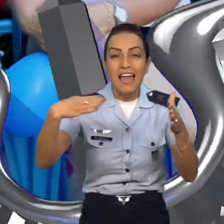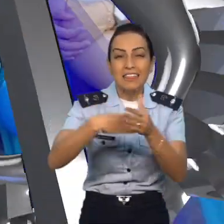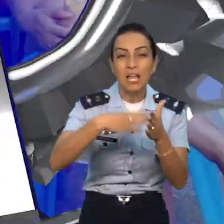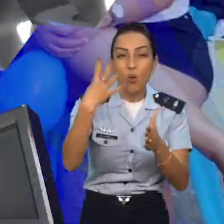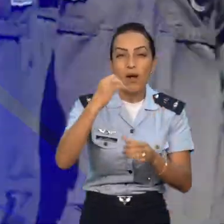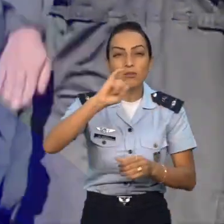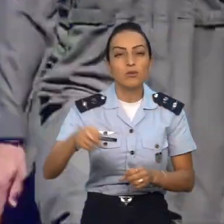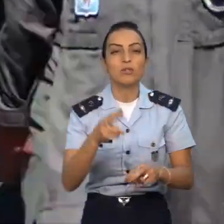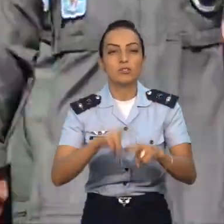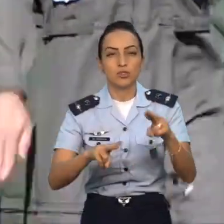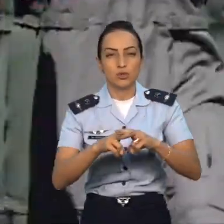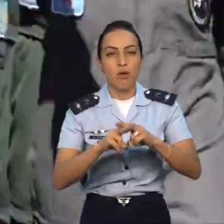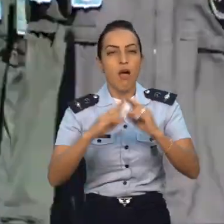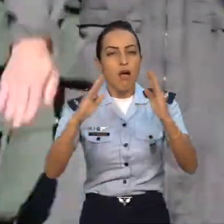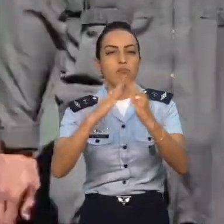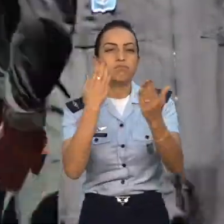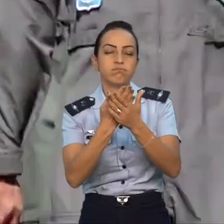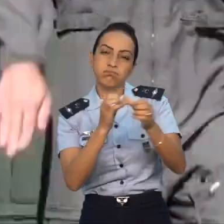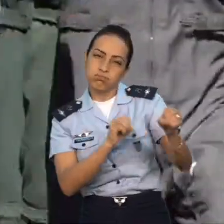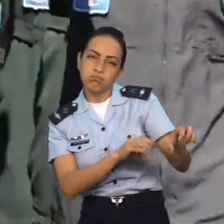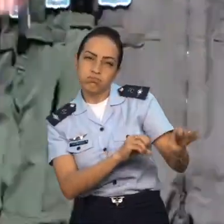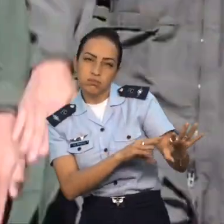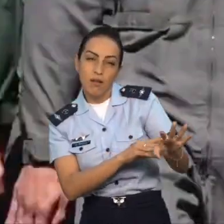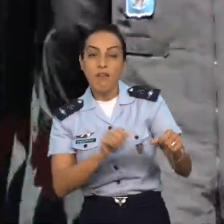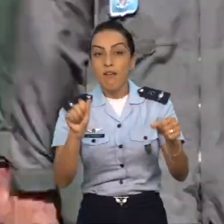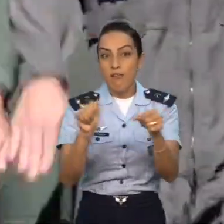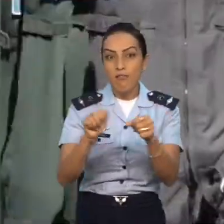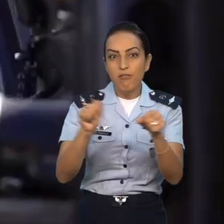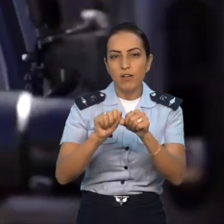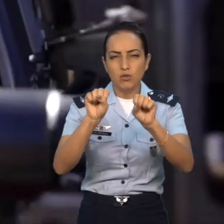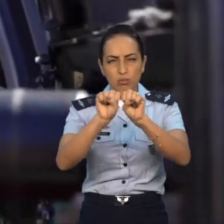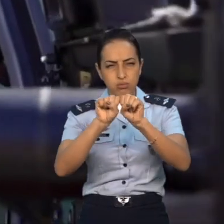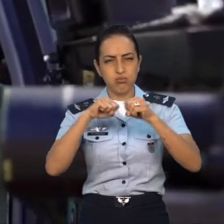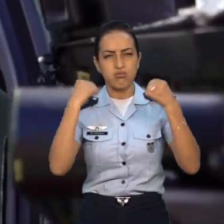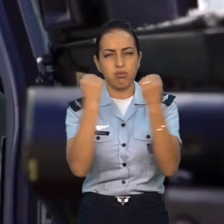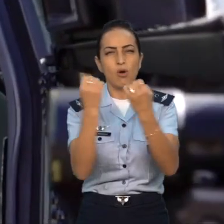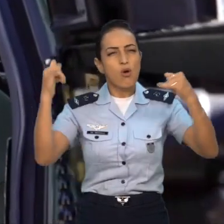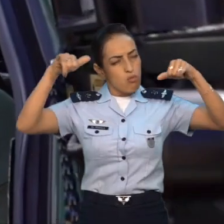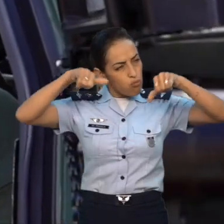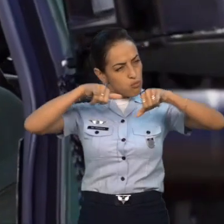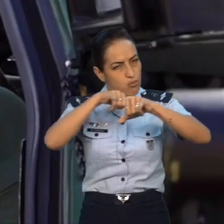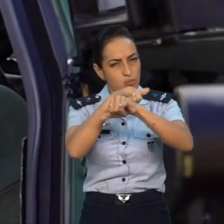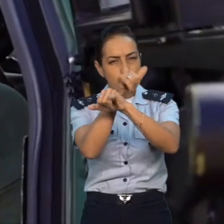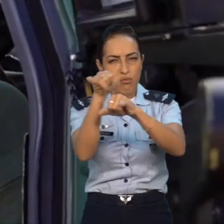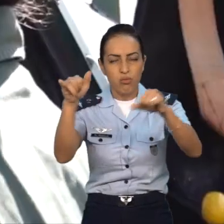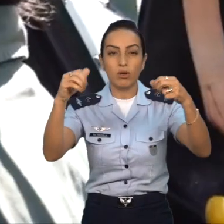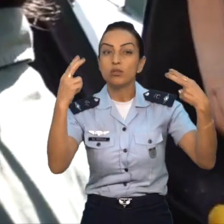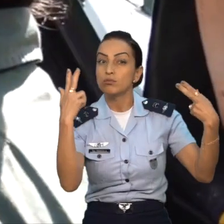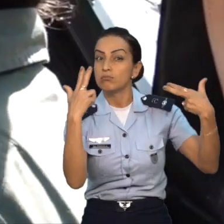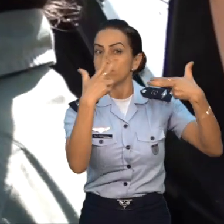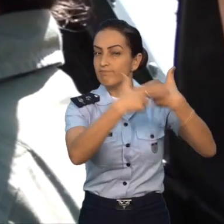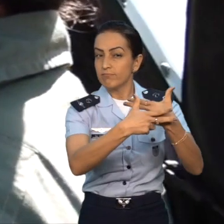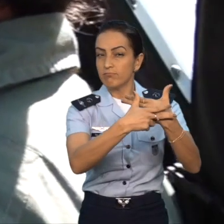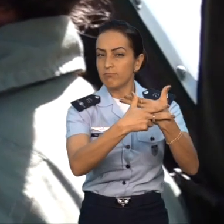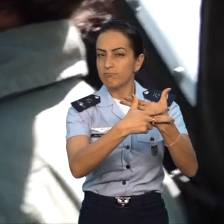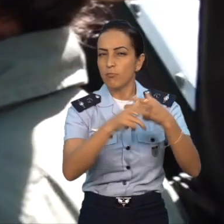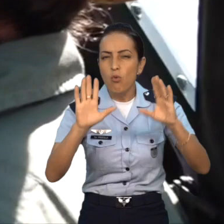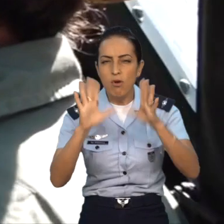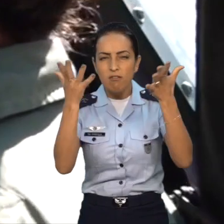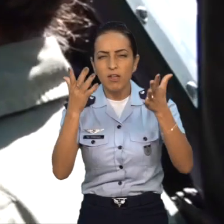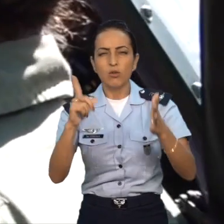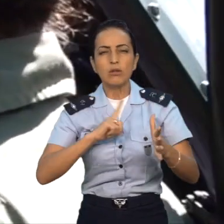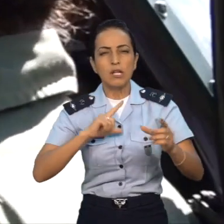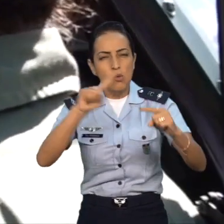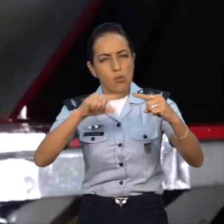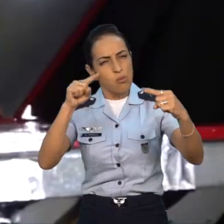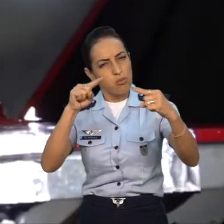de junho. A Academia da Força Aérea realizou o Simpósio das Aviações e de Infantaria. O evento teve por